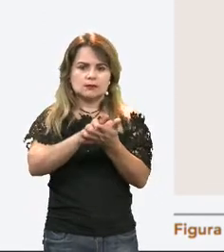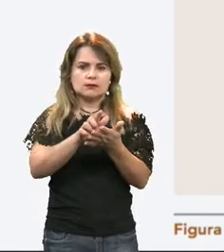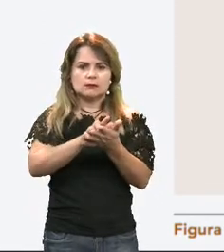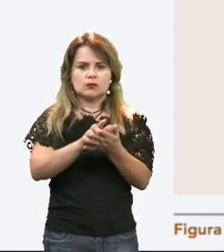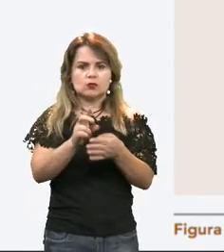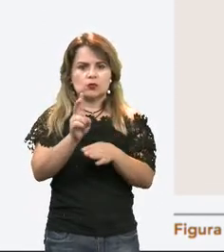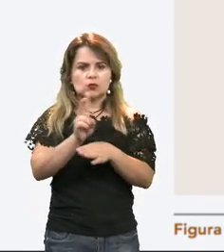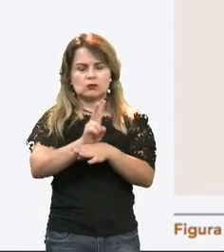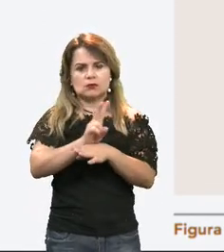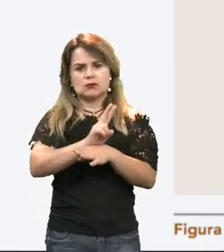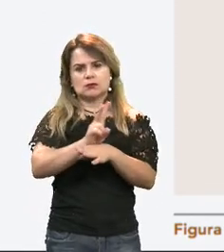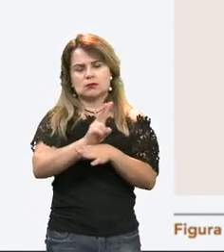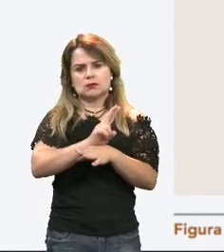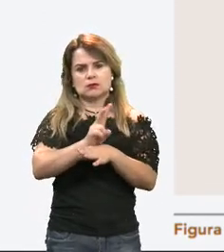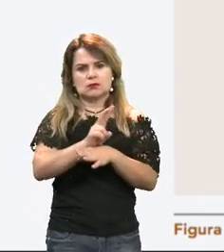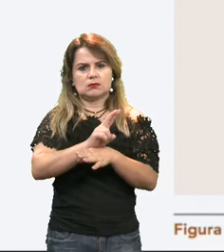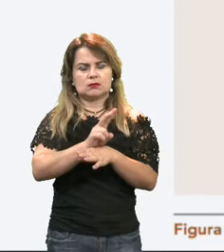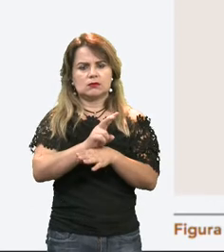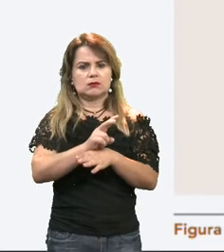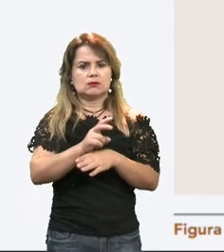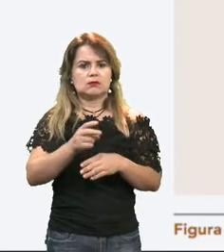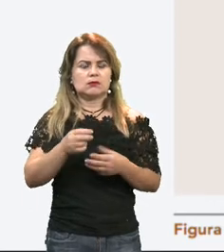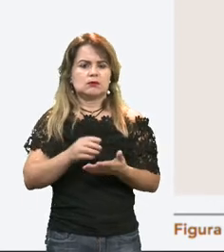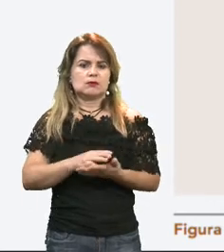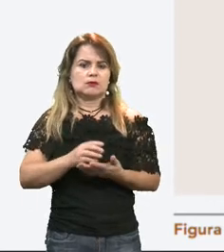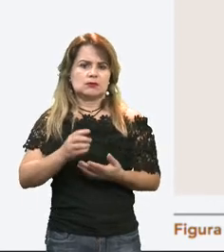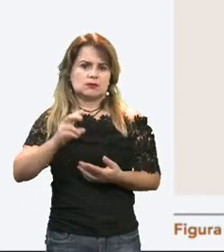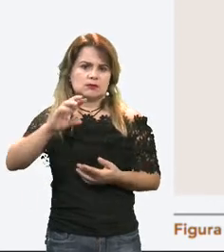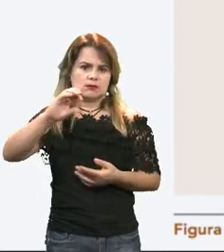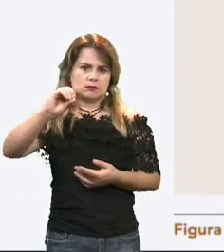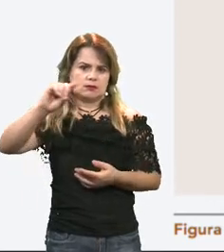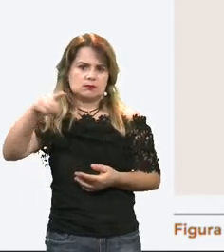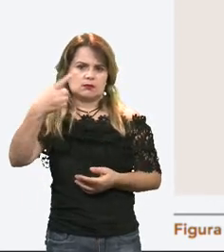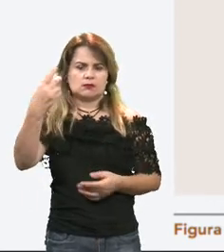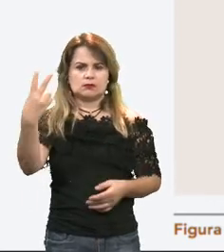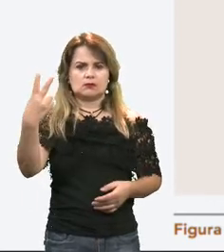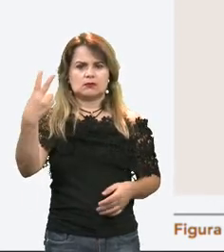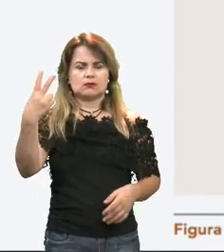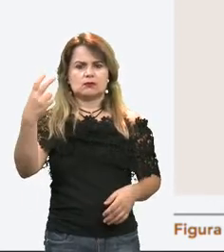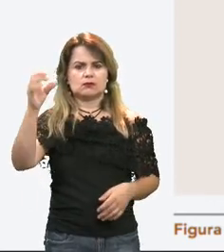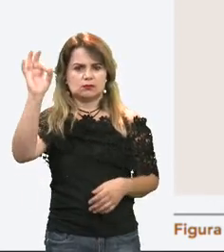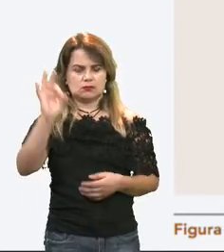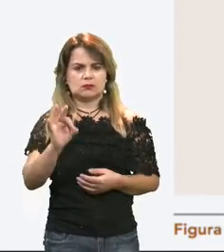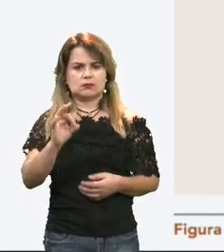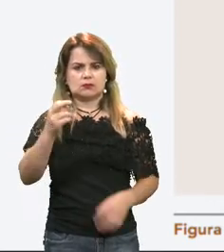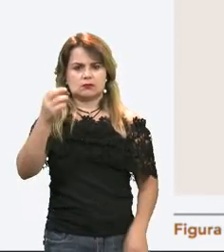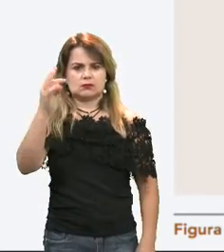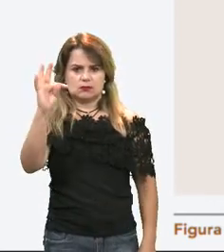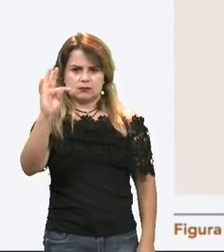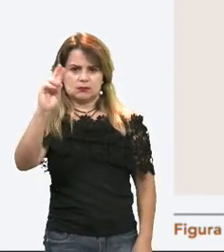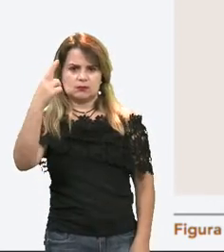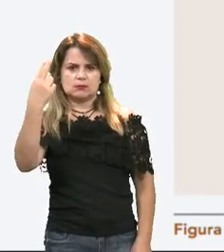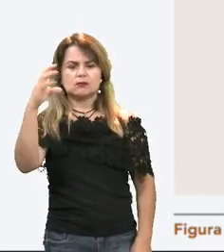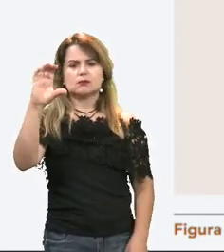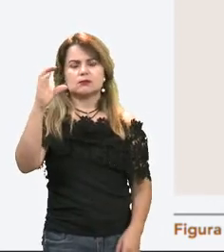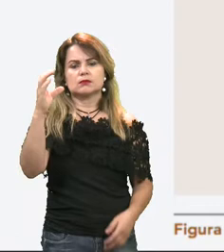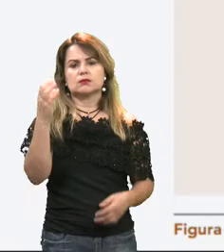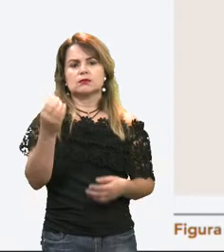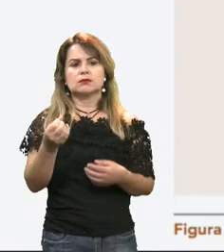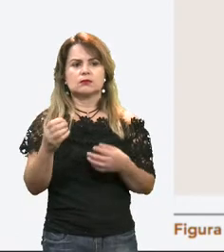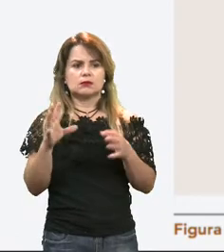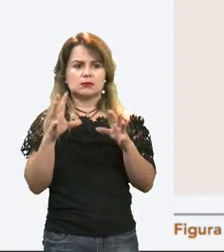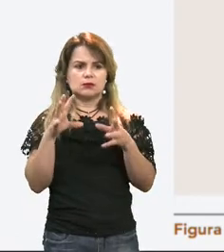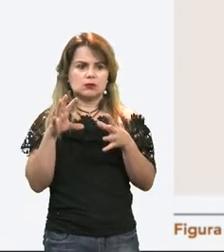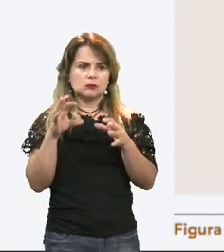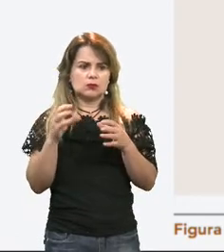em canabidiol com mais do que 0,2% de THC. Então, a quantidade de CBD e THC vai